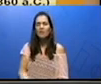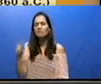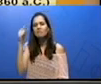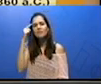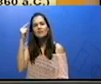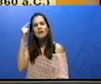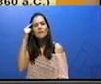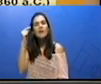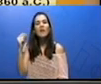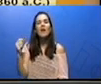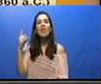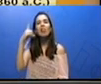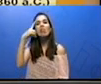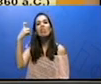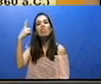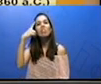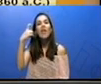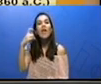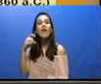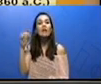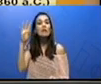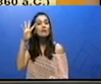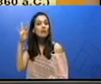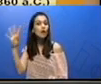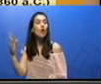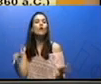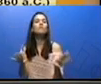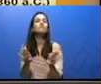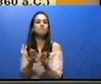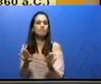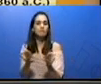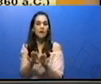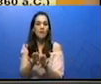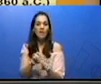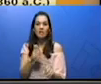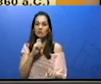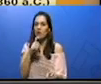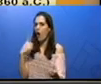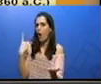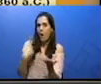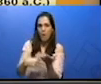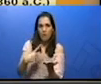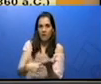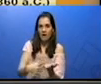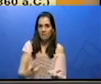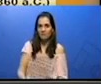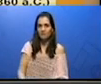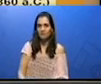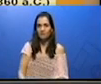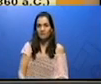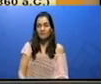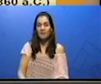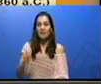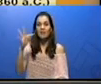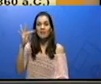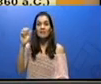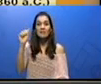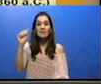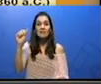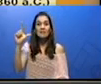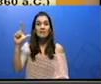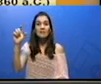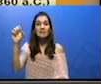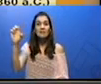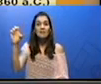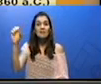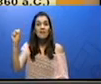pensamentos e ideias e teorias também, então nem todos concordavam. Então nós temos aqui Tales de Mileto,